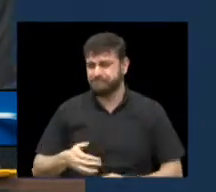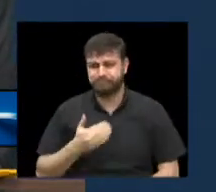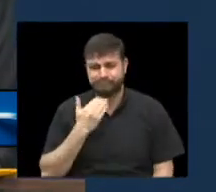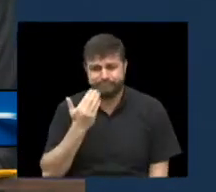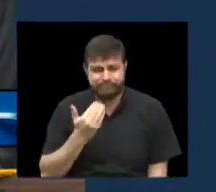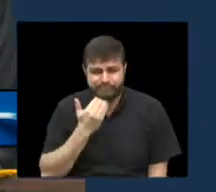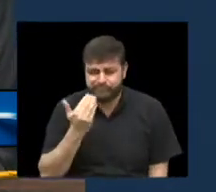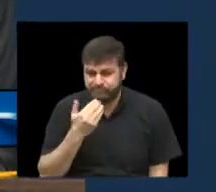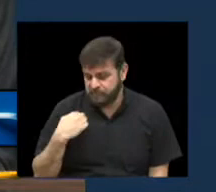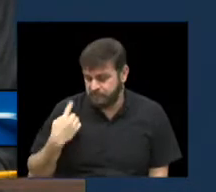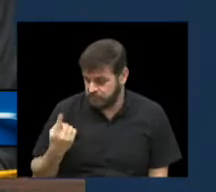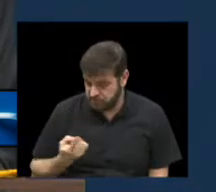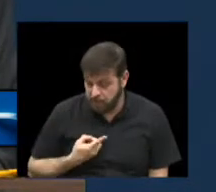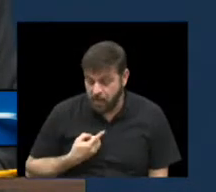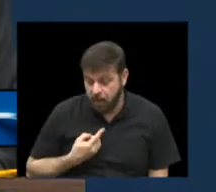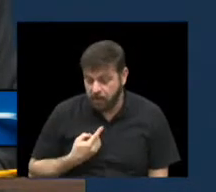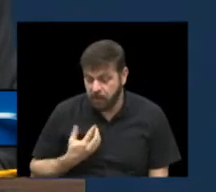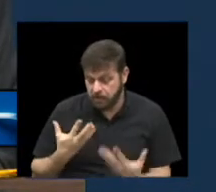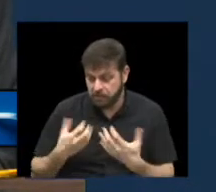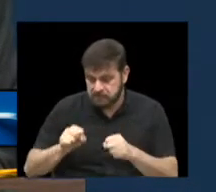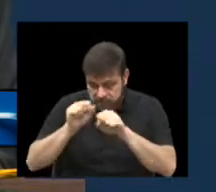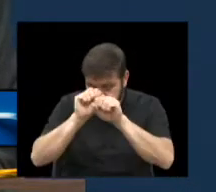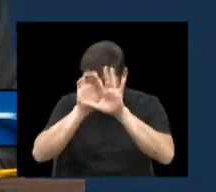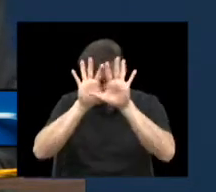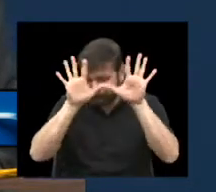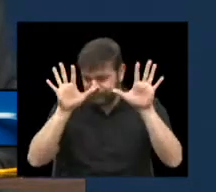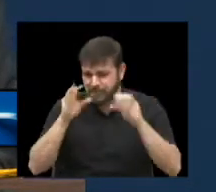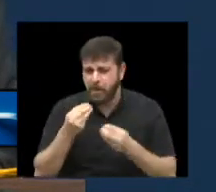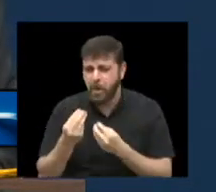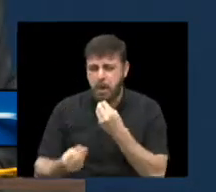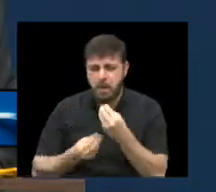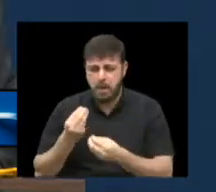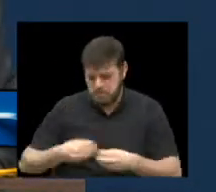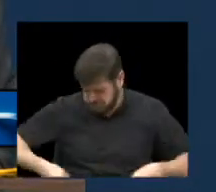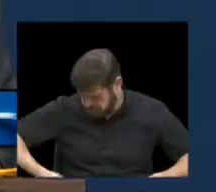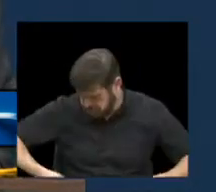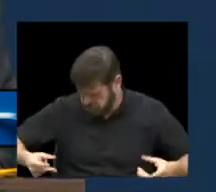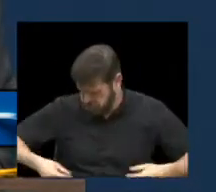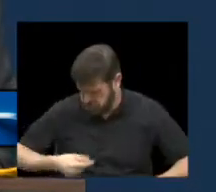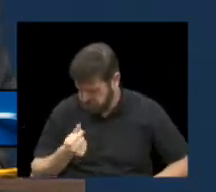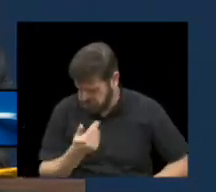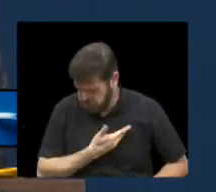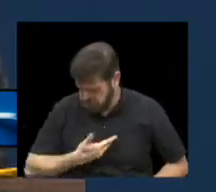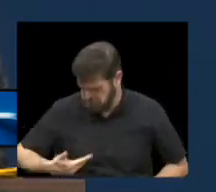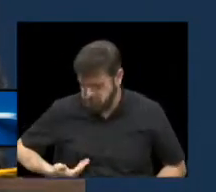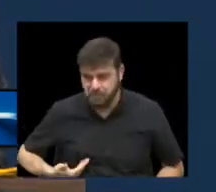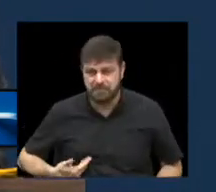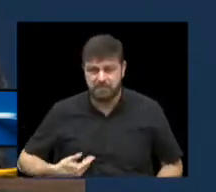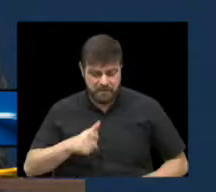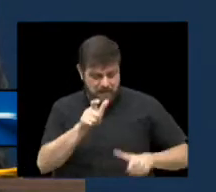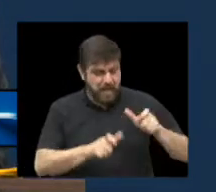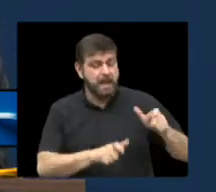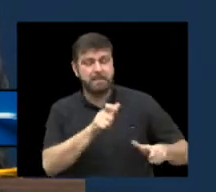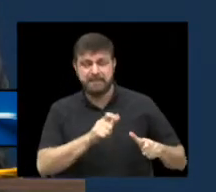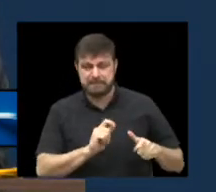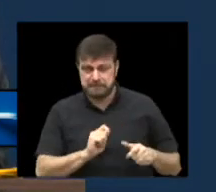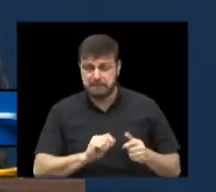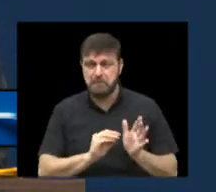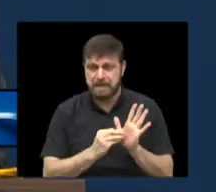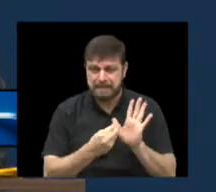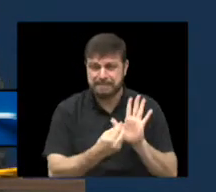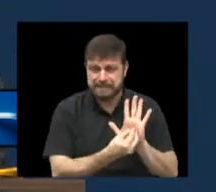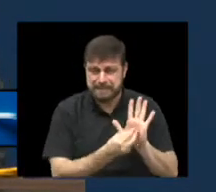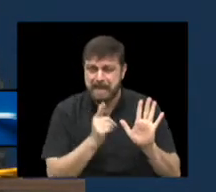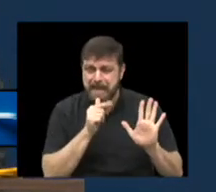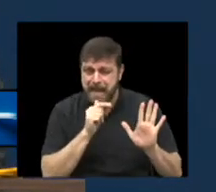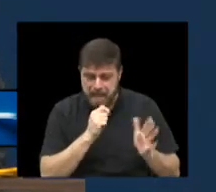ou que consiga nos tornar claro e compreensível para a população que gasta o imenso valor que gasta todo